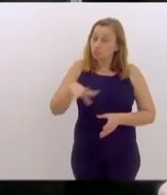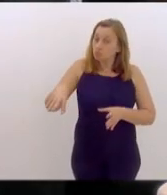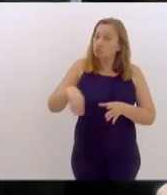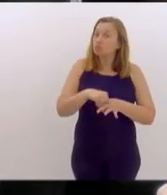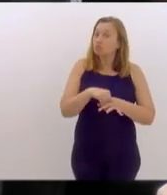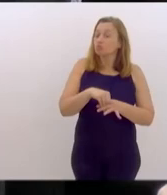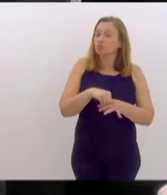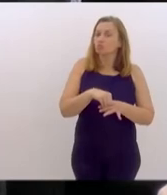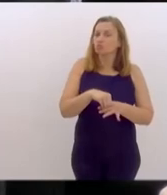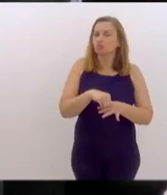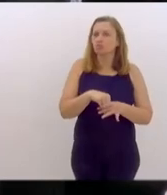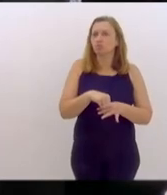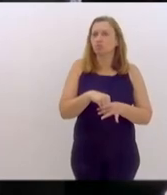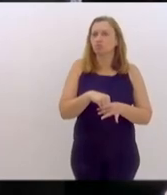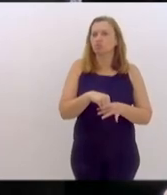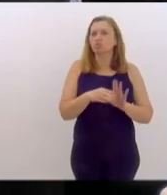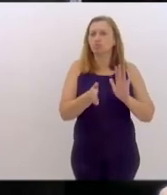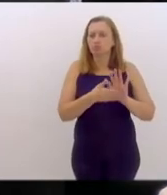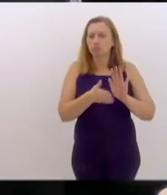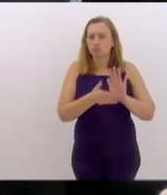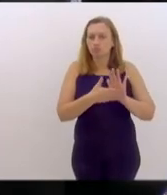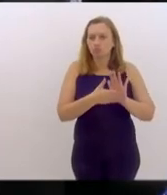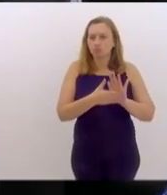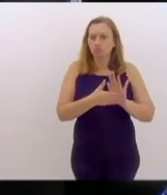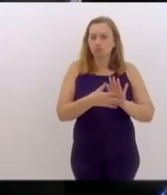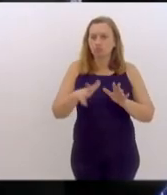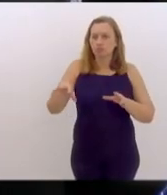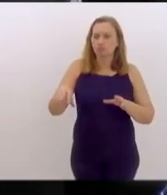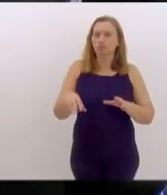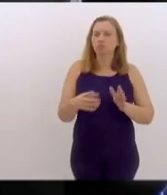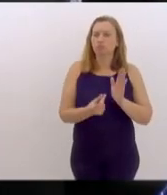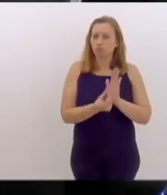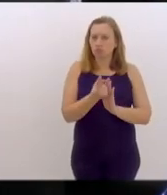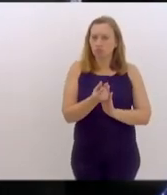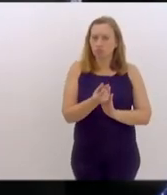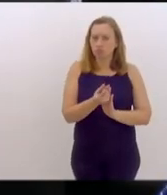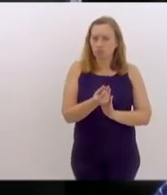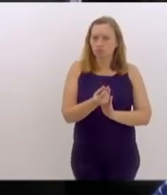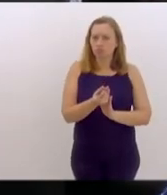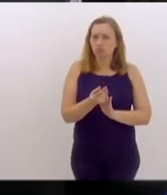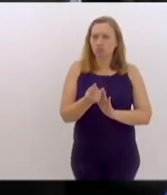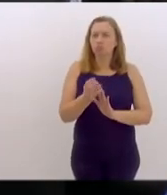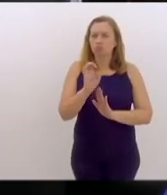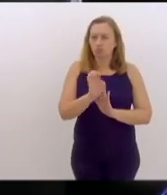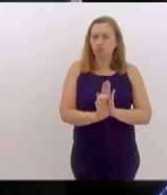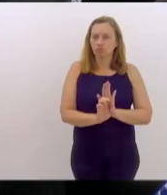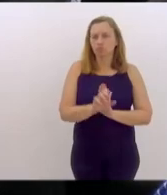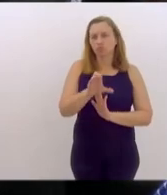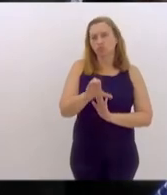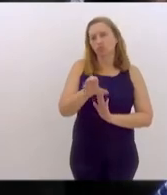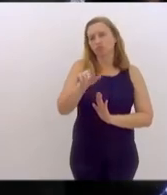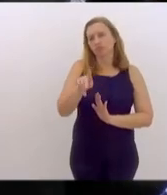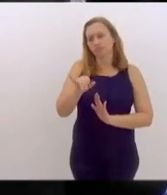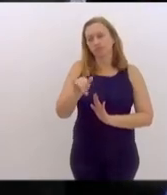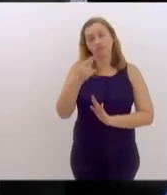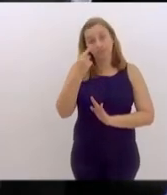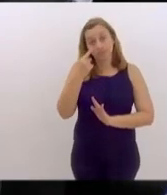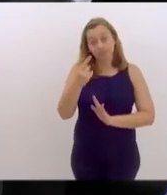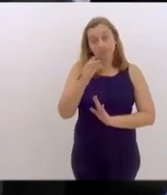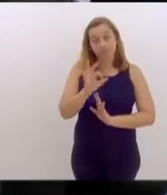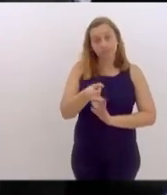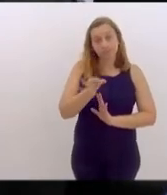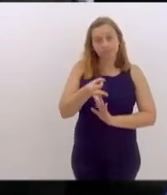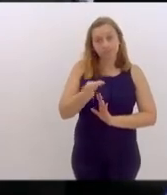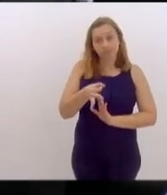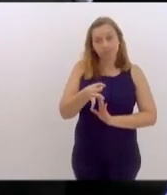locar uma proposta e botar no orçamento morrer lá com o uma emendar da CPI para olhar